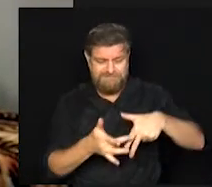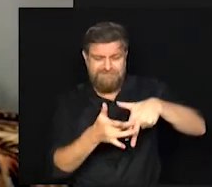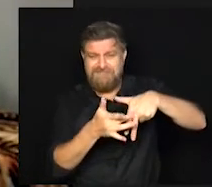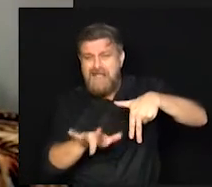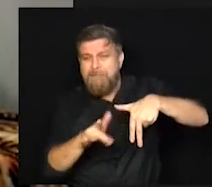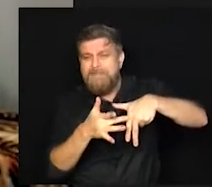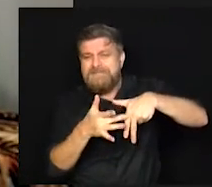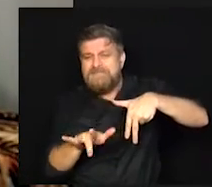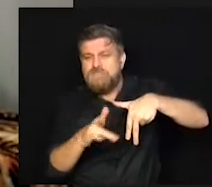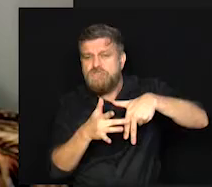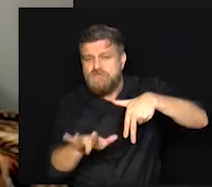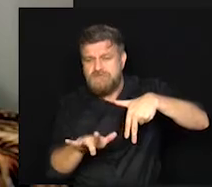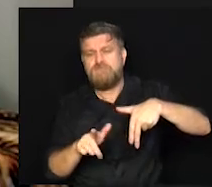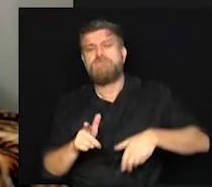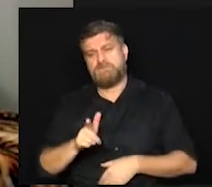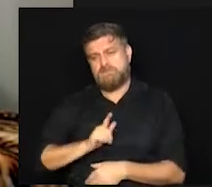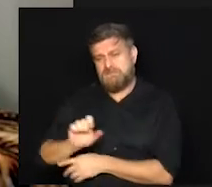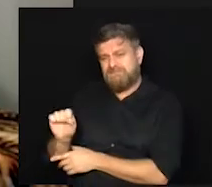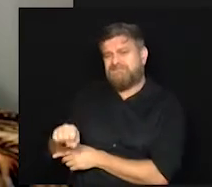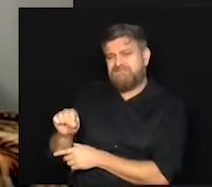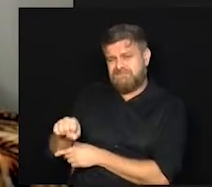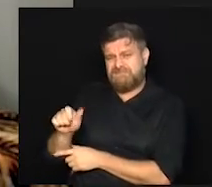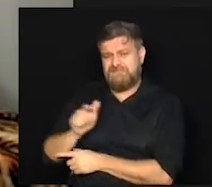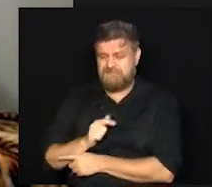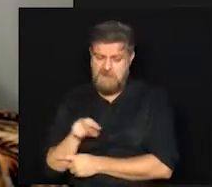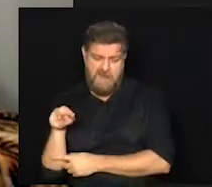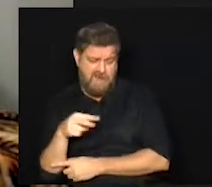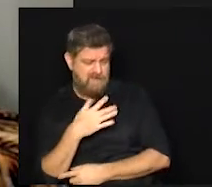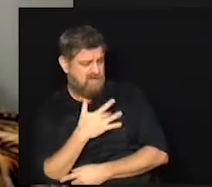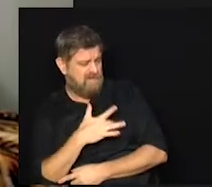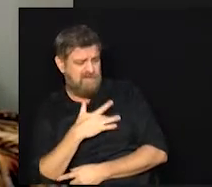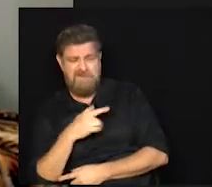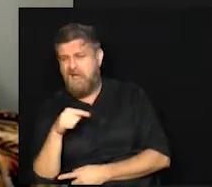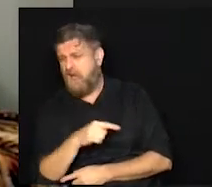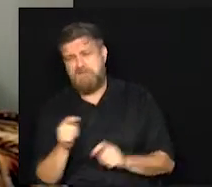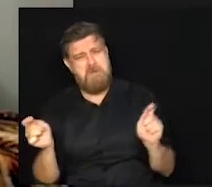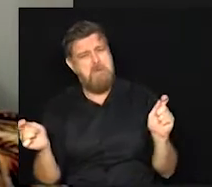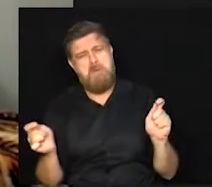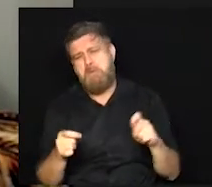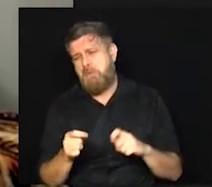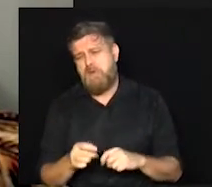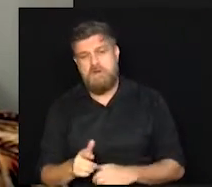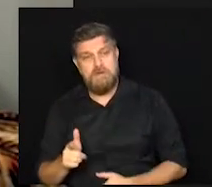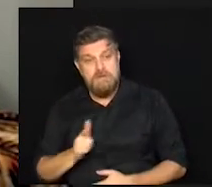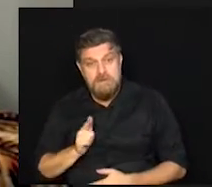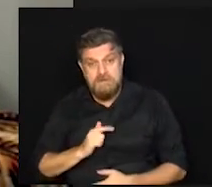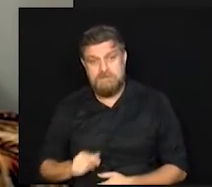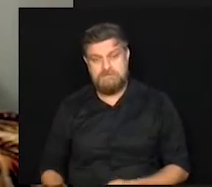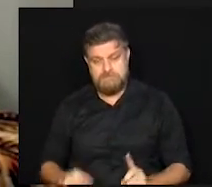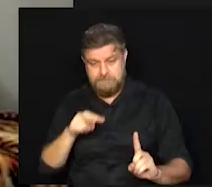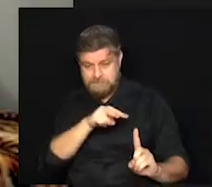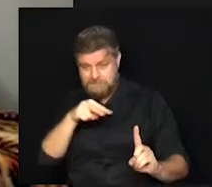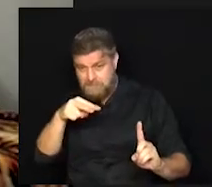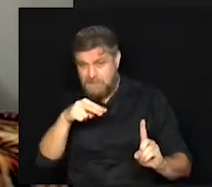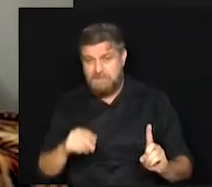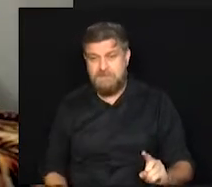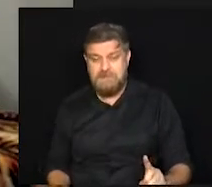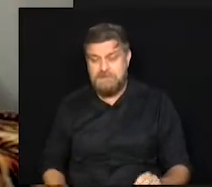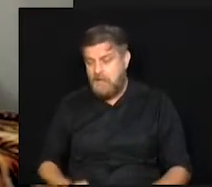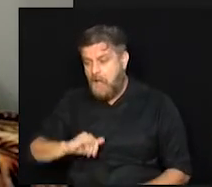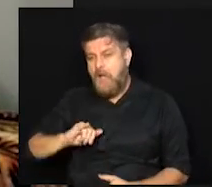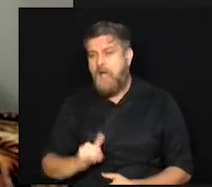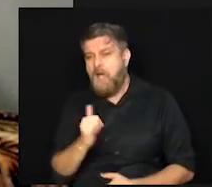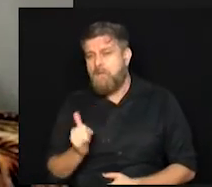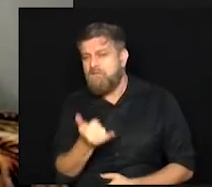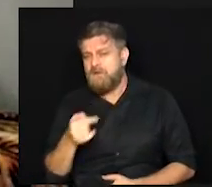Mesmo assim, ainda existe muito essa questão da pessoa com deficiência só ser usada para ser